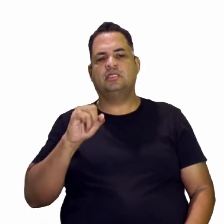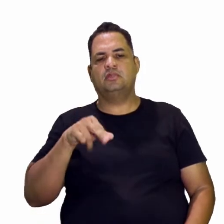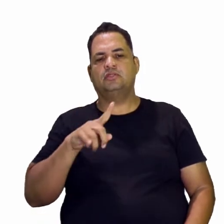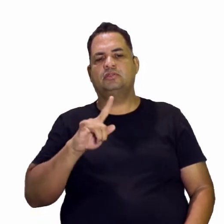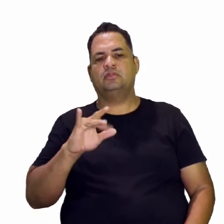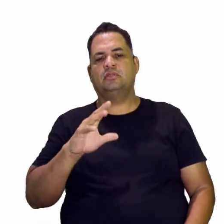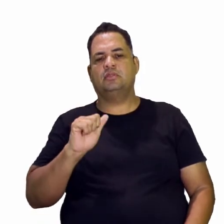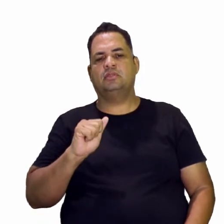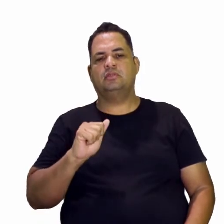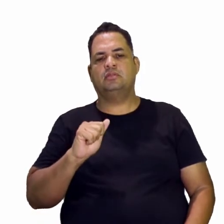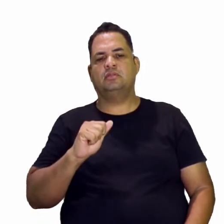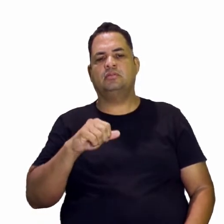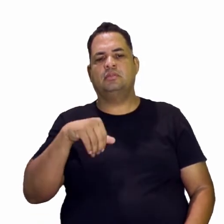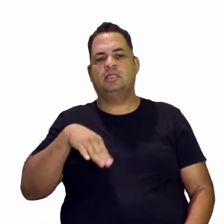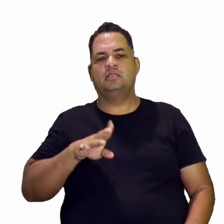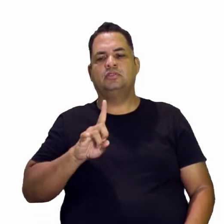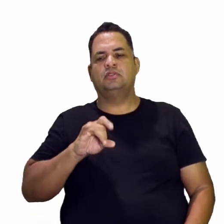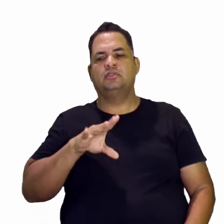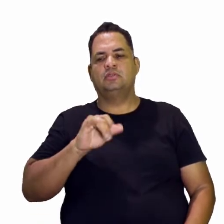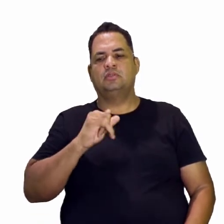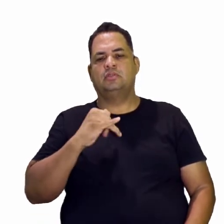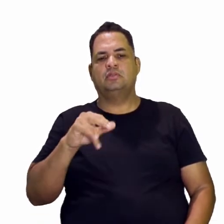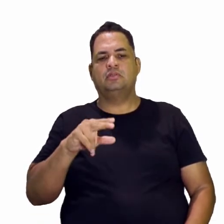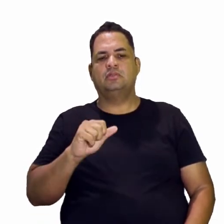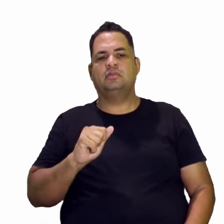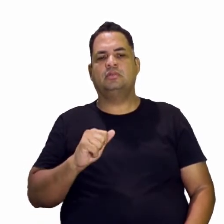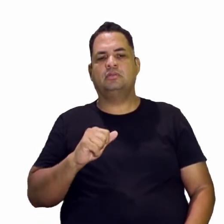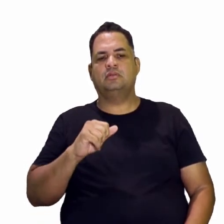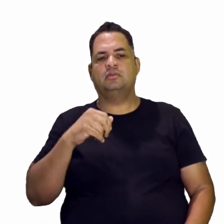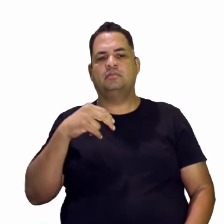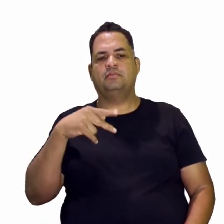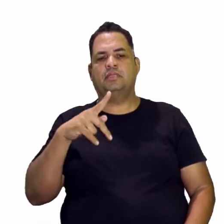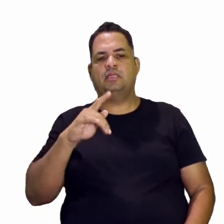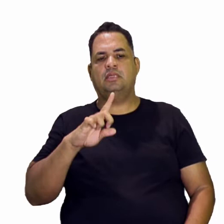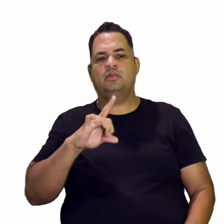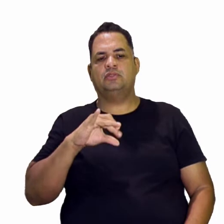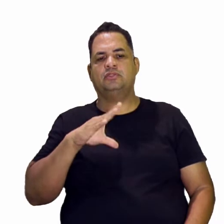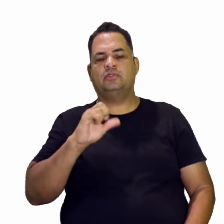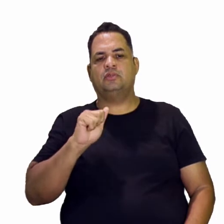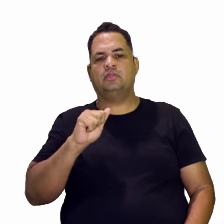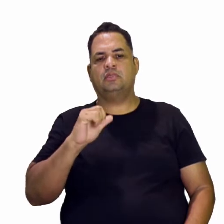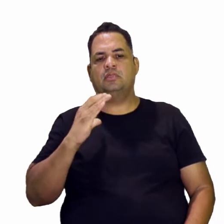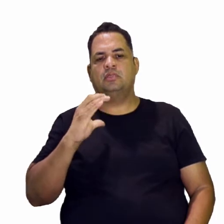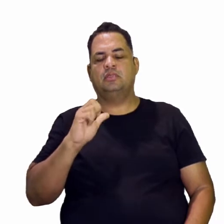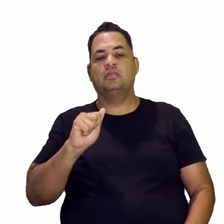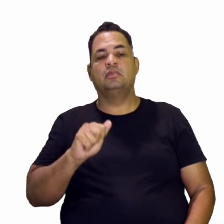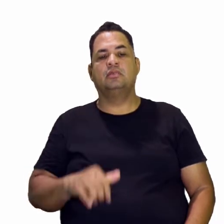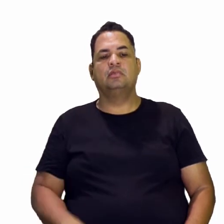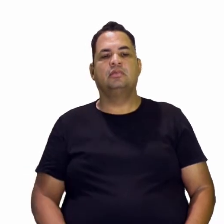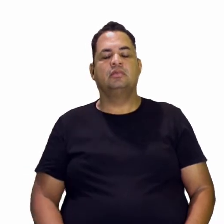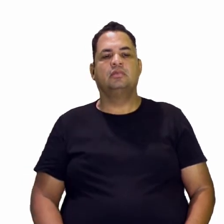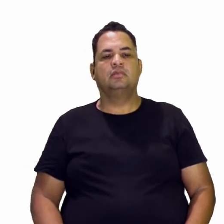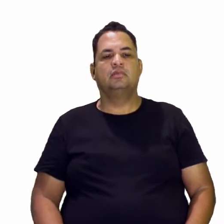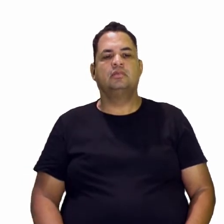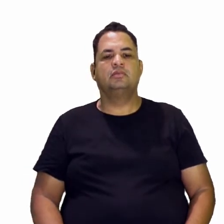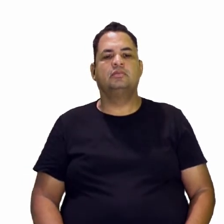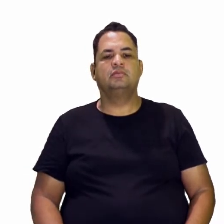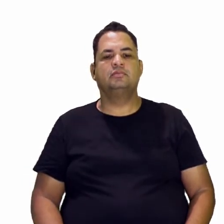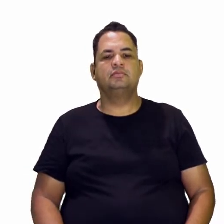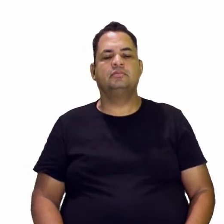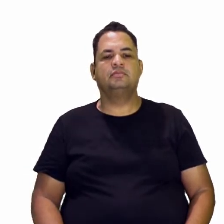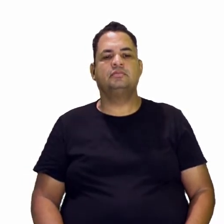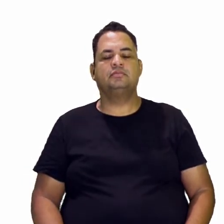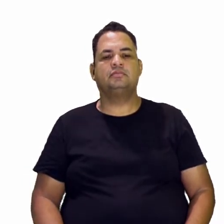cenozoica, a era mesozoica e a era paleozoica. Tudo bem? E